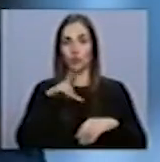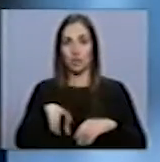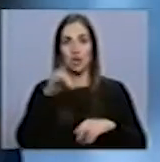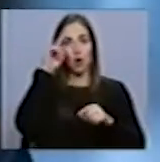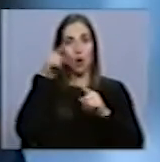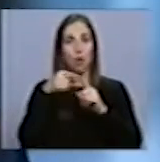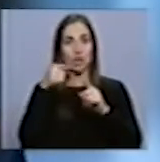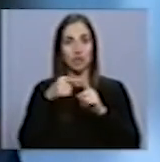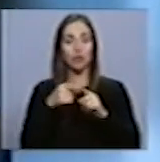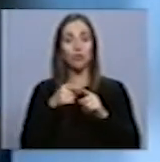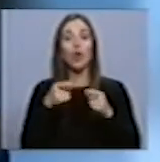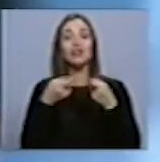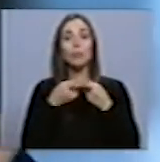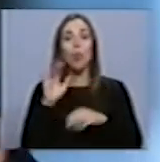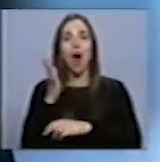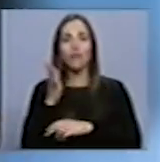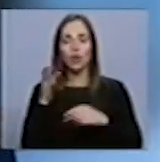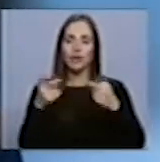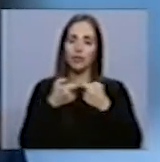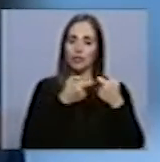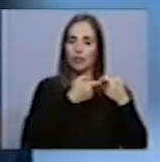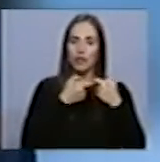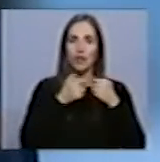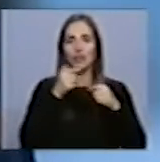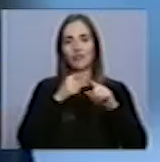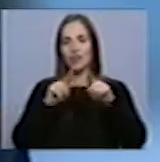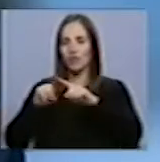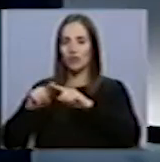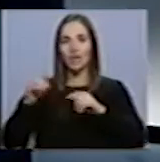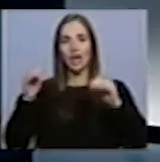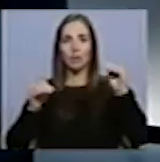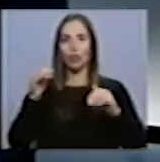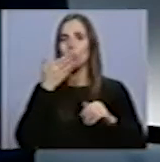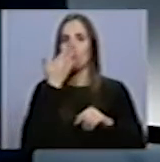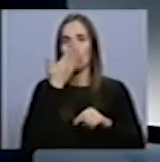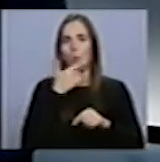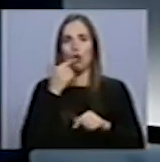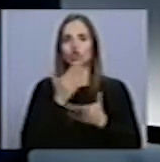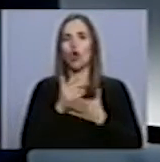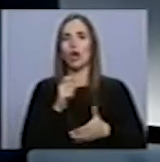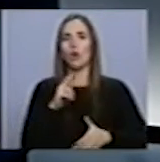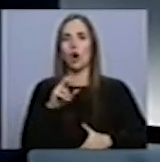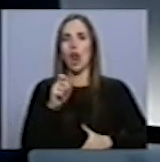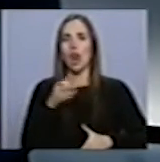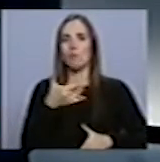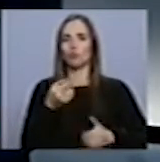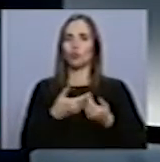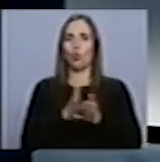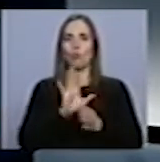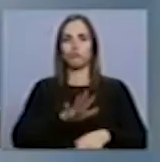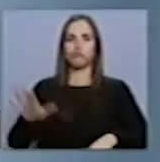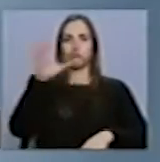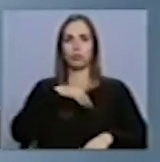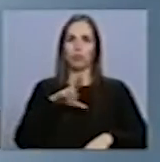de espécies seja mais equilibrada e nós não podemos ter um eucaliptal em portugal evitou falar sobre atribuindo a estes motores opinião é do presidente